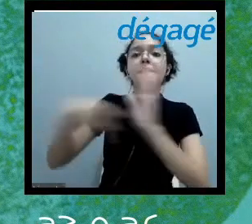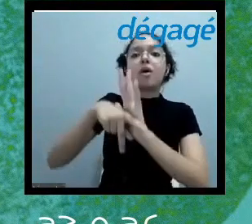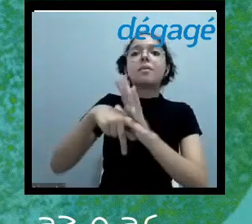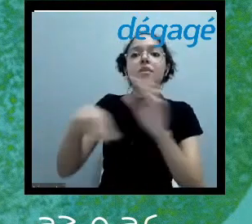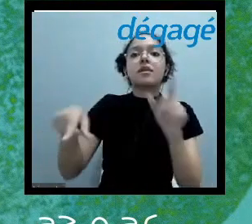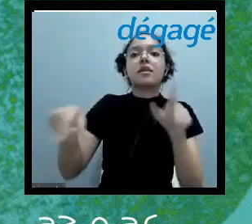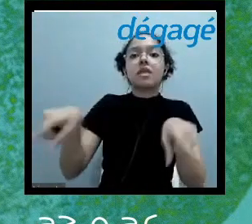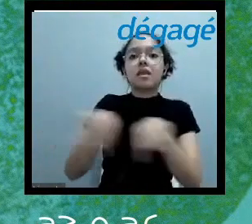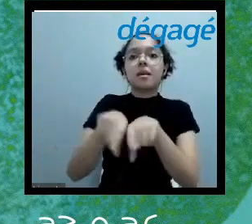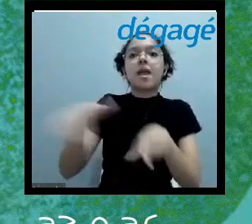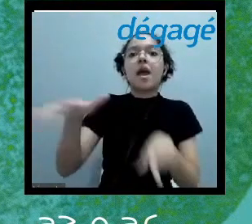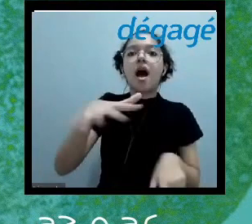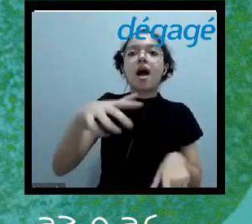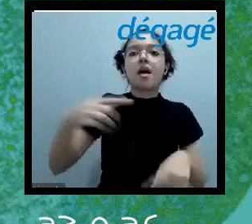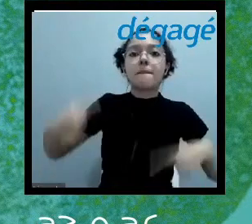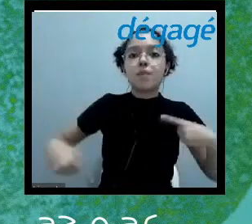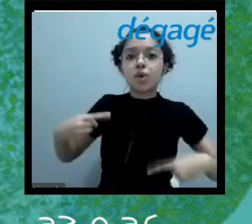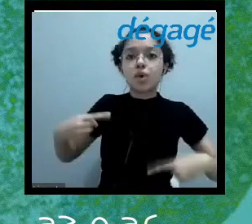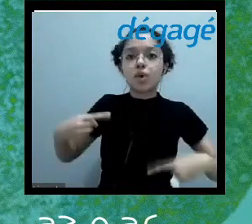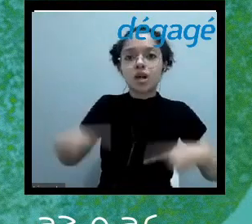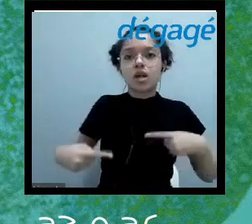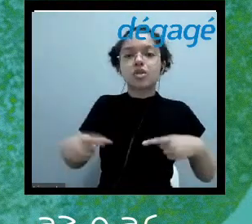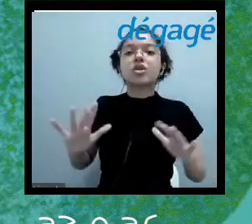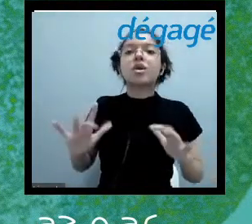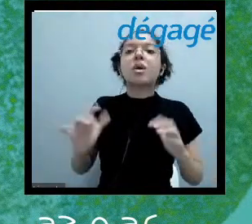De libertação e de união